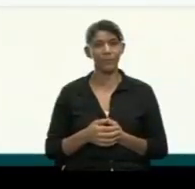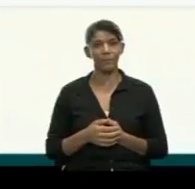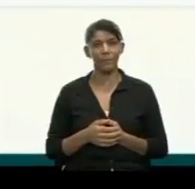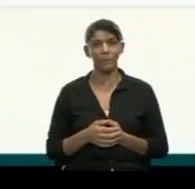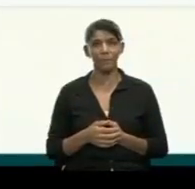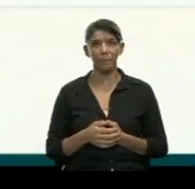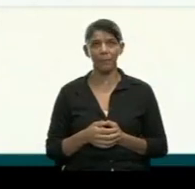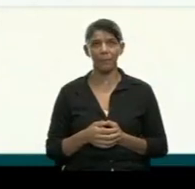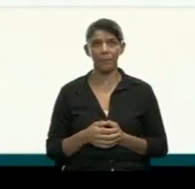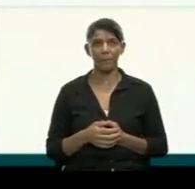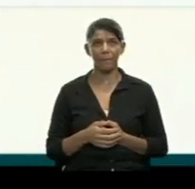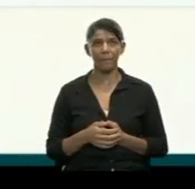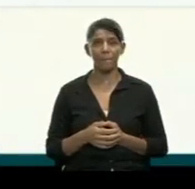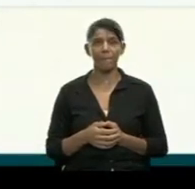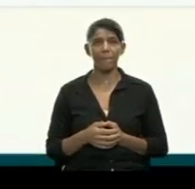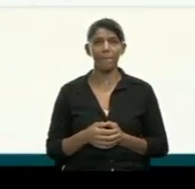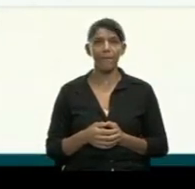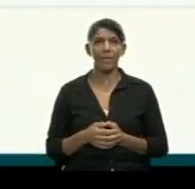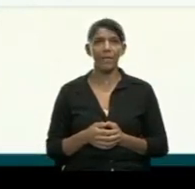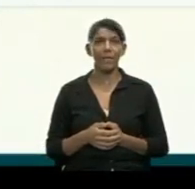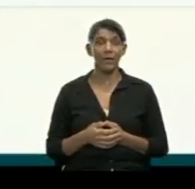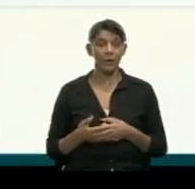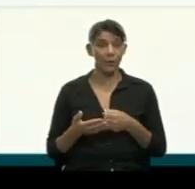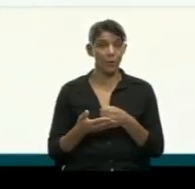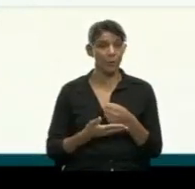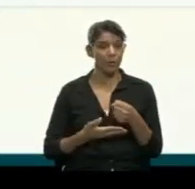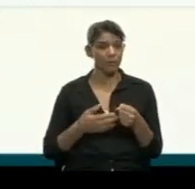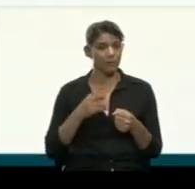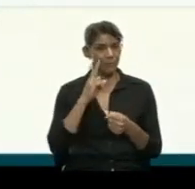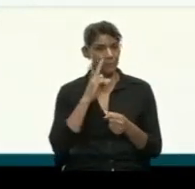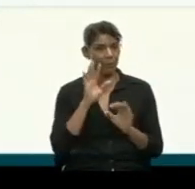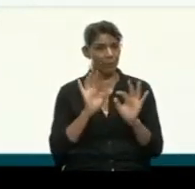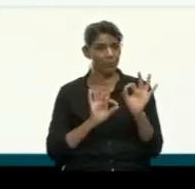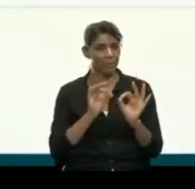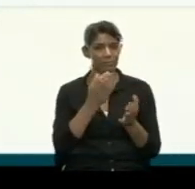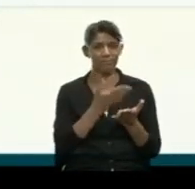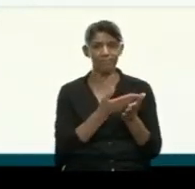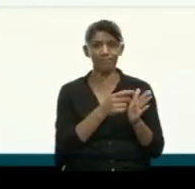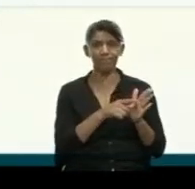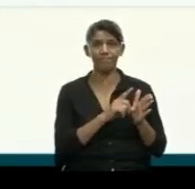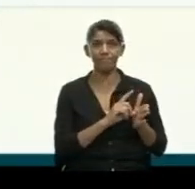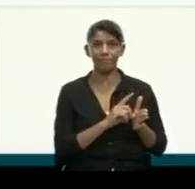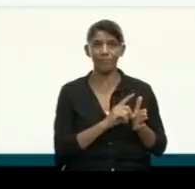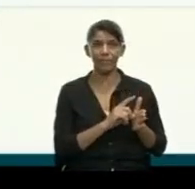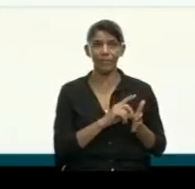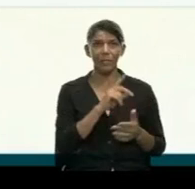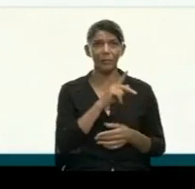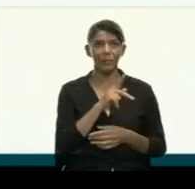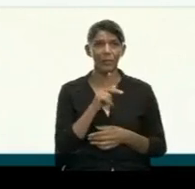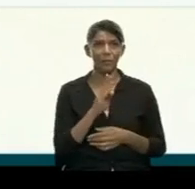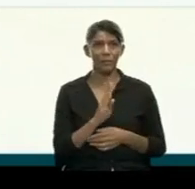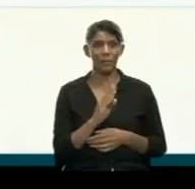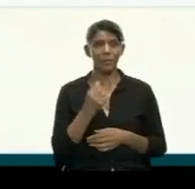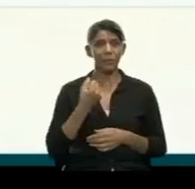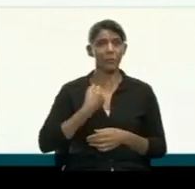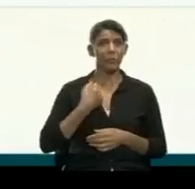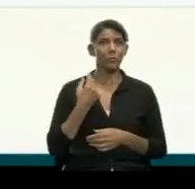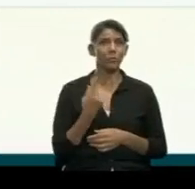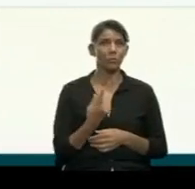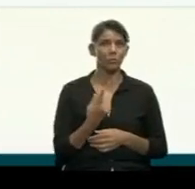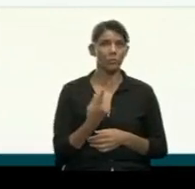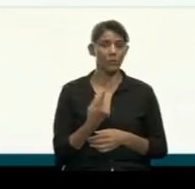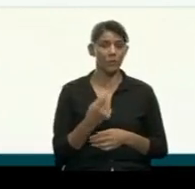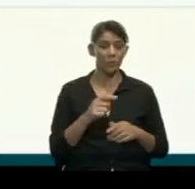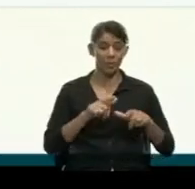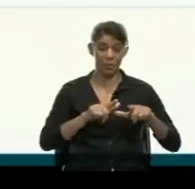quadro, agora, só para finalizar, com base no observado e no projeto da aula anterior, o PB número 1, né? Planta